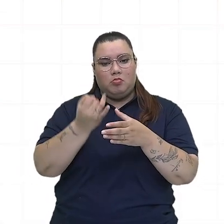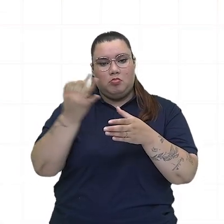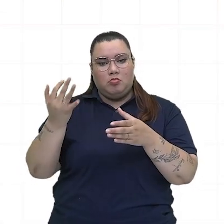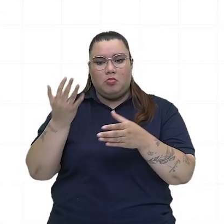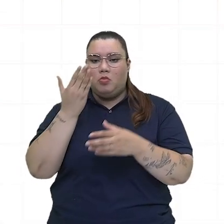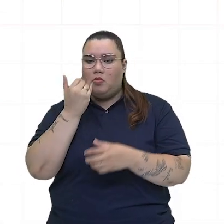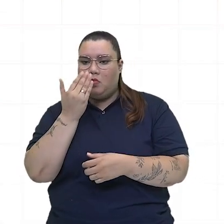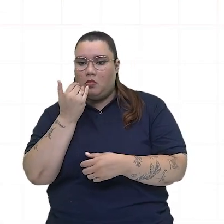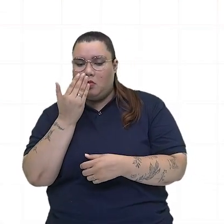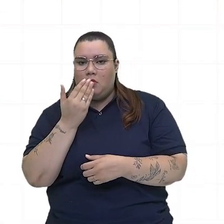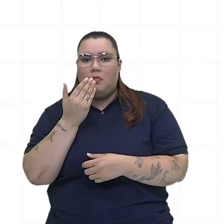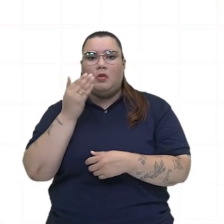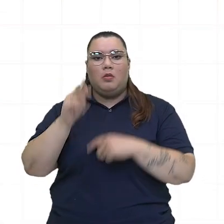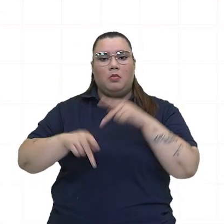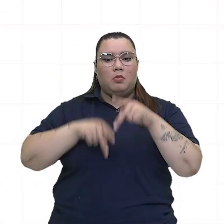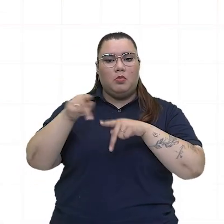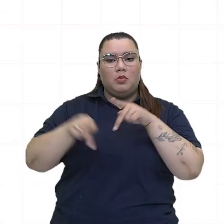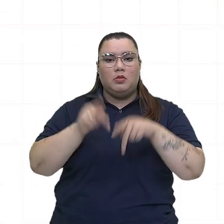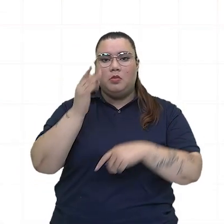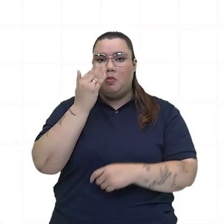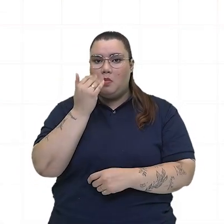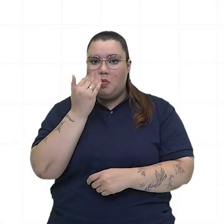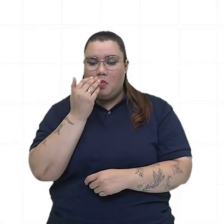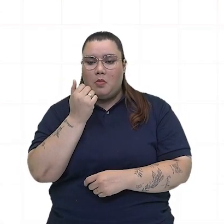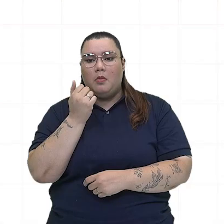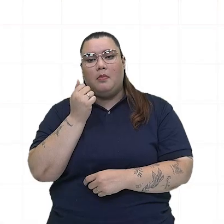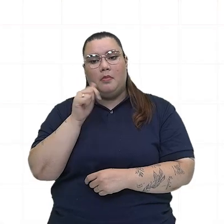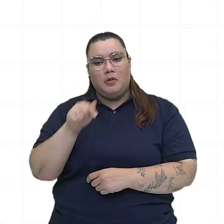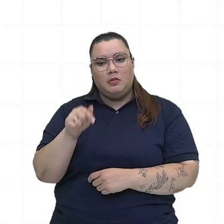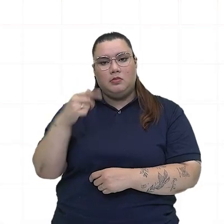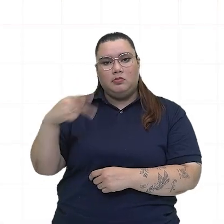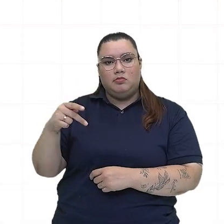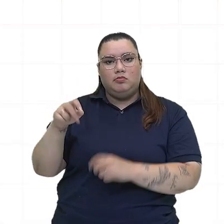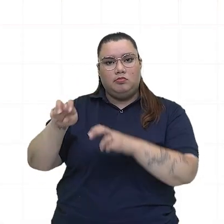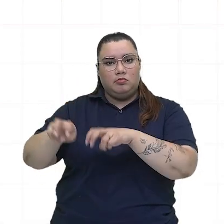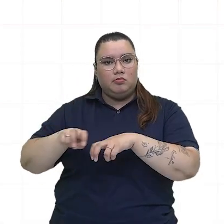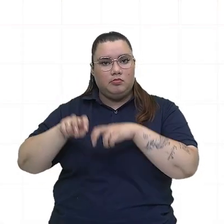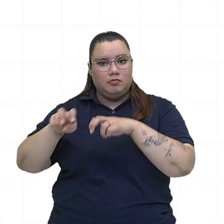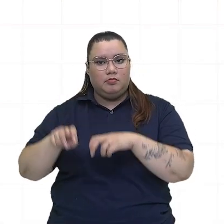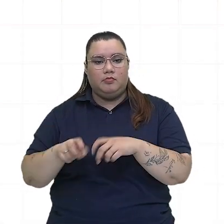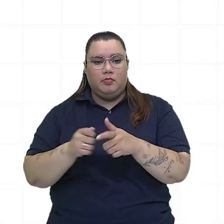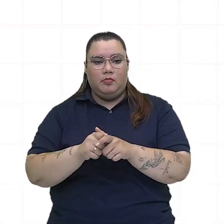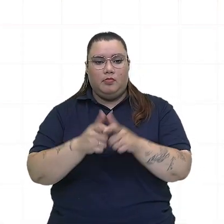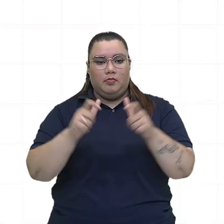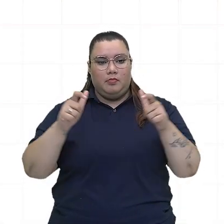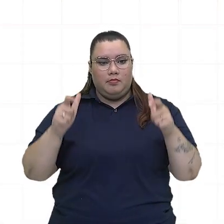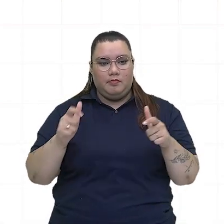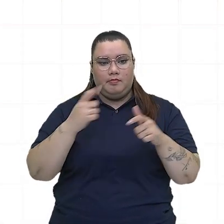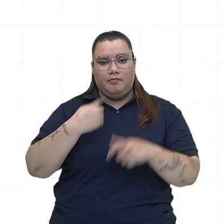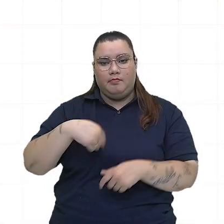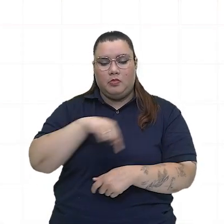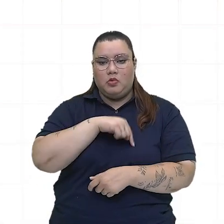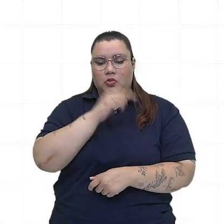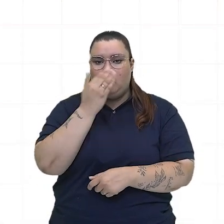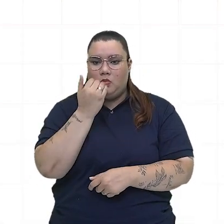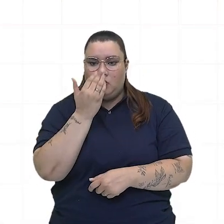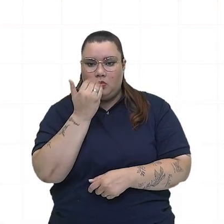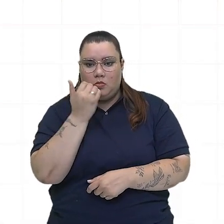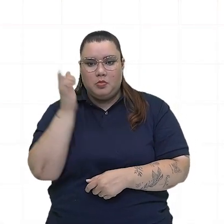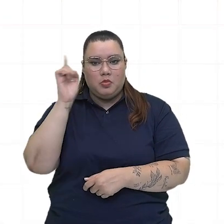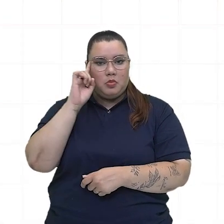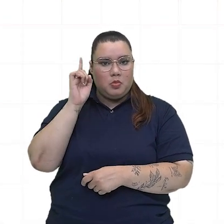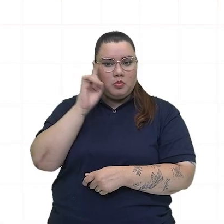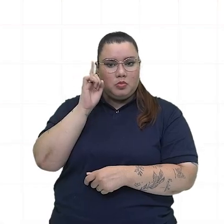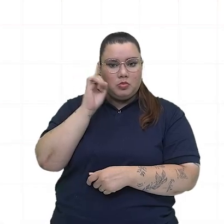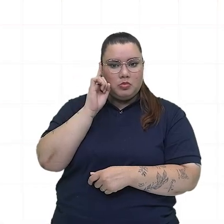alimentos consumidos pela população brasileira. Então, grande parte do que nós consumimos no nosso